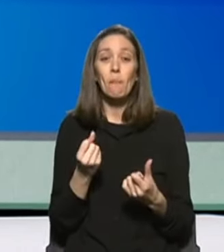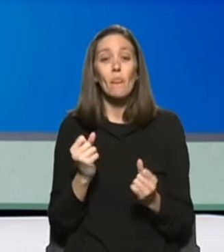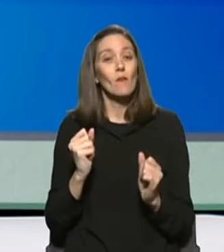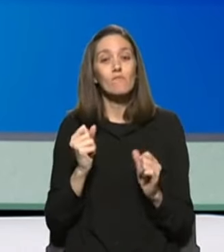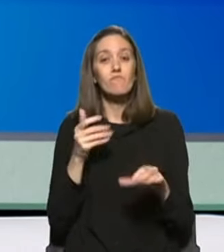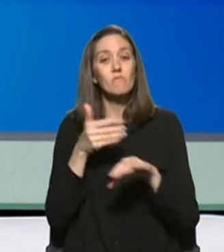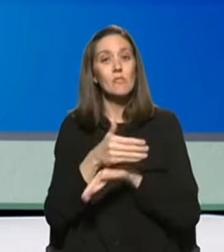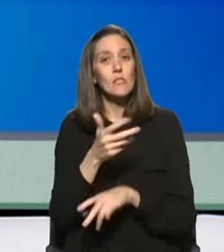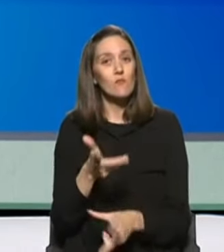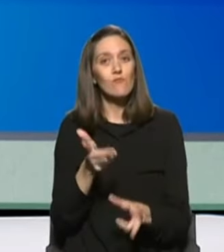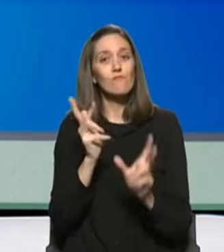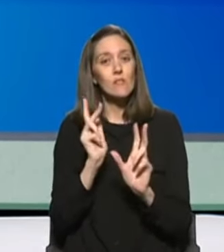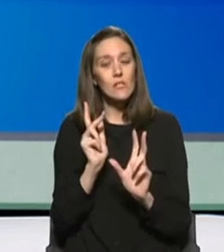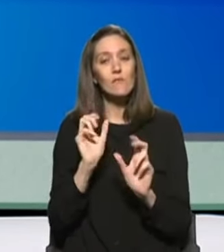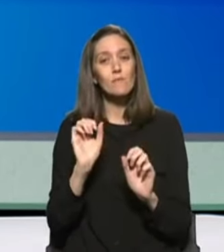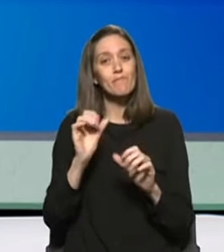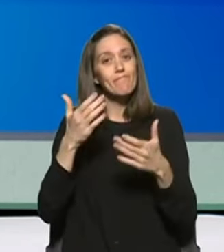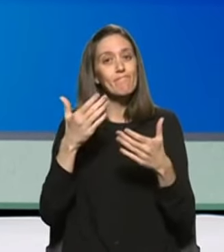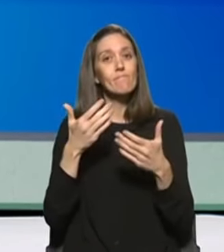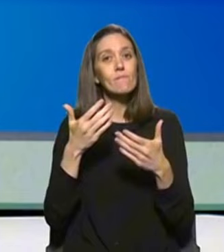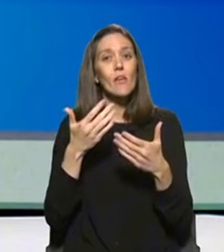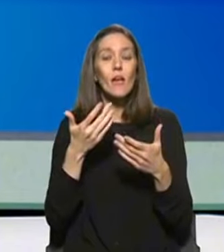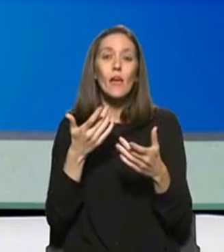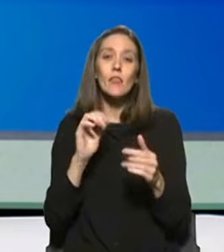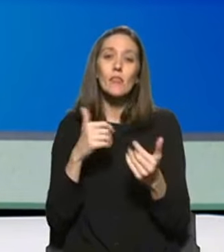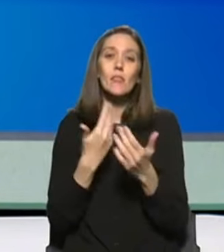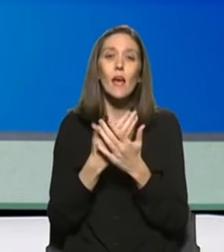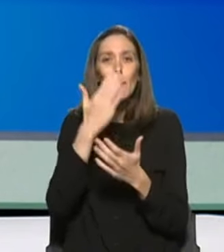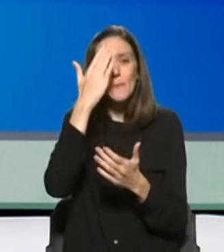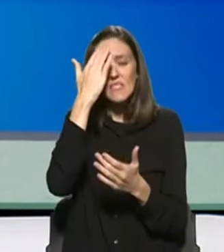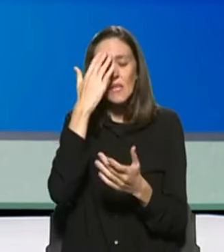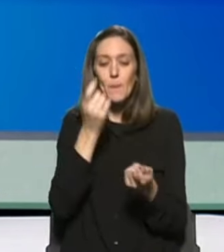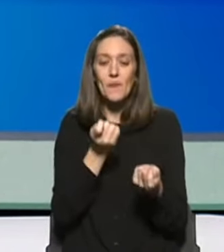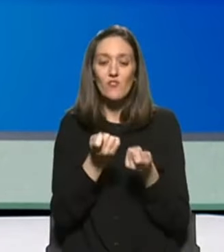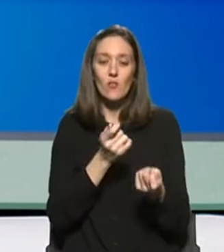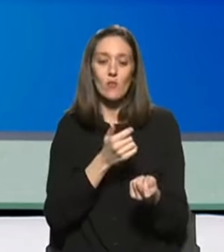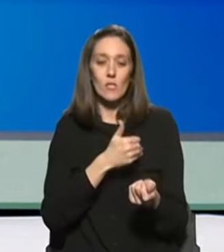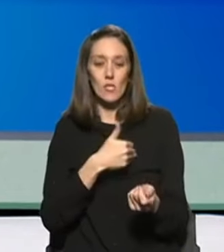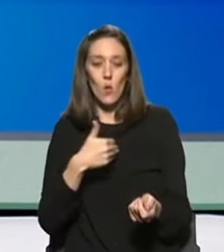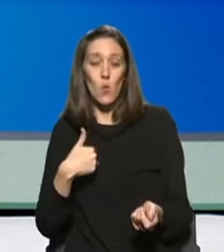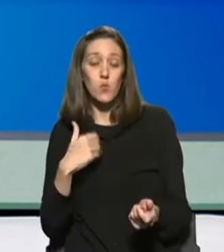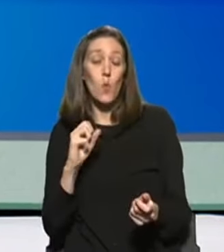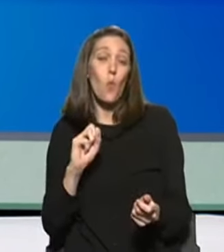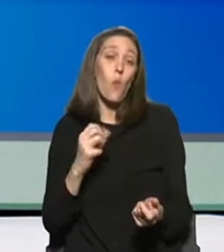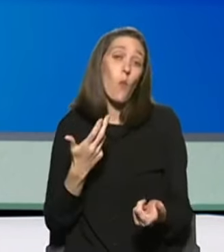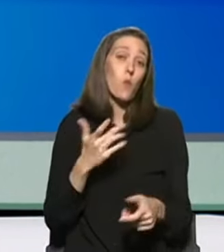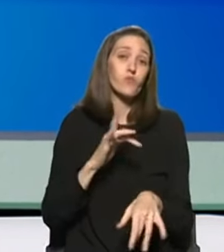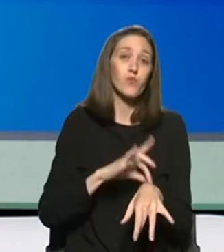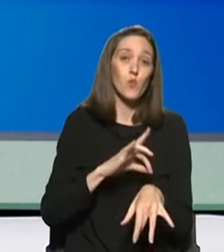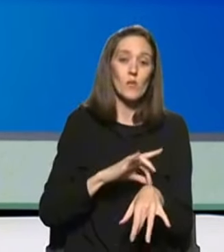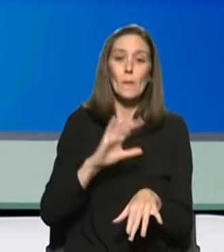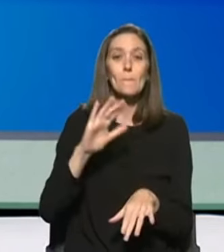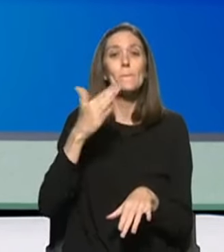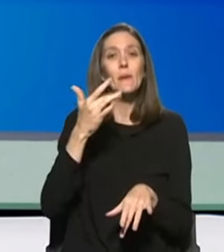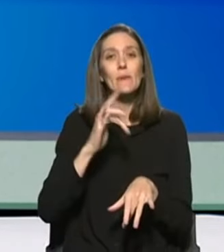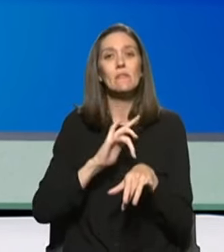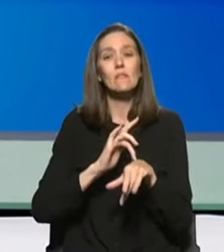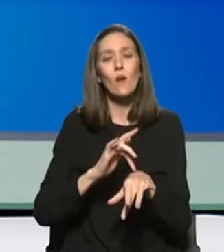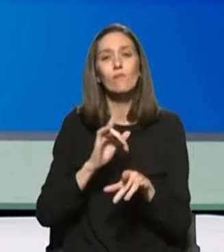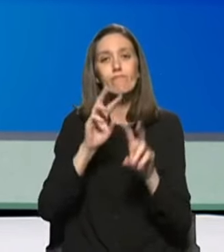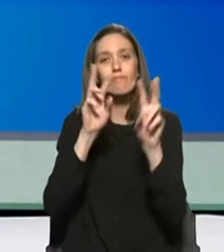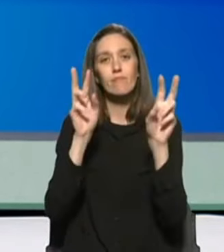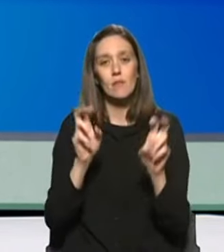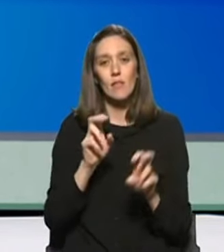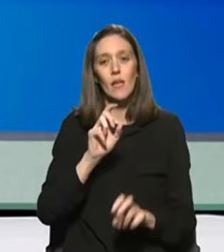livre pretende capacitar para a gestão da saúde ou da doença. A primeira sessão foi dedicada